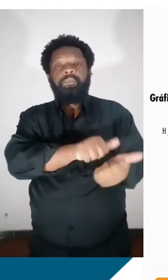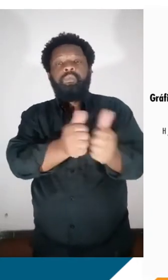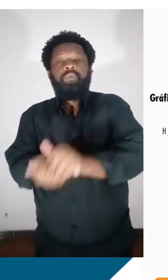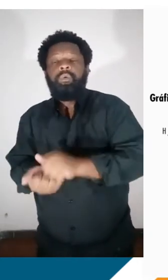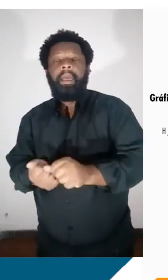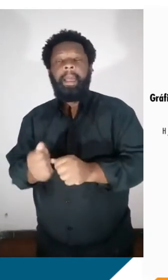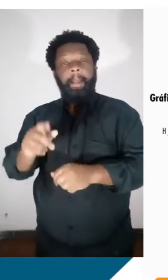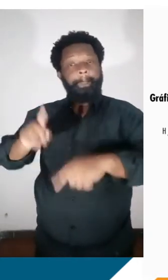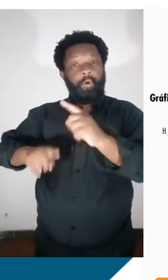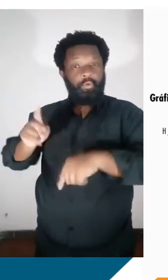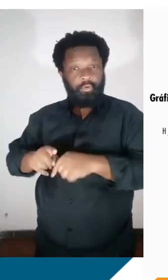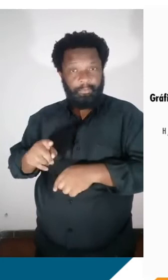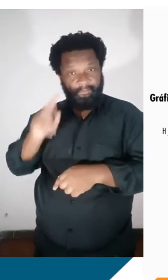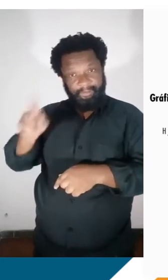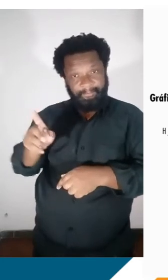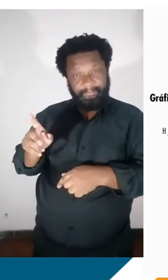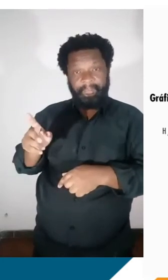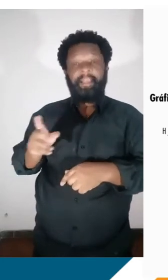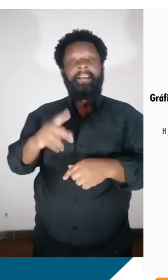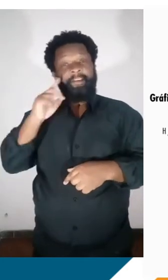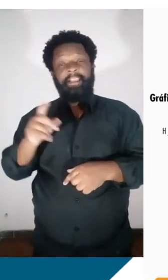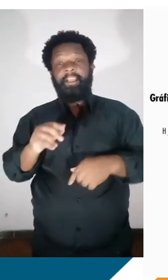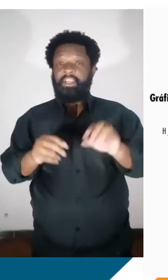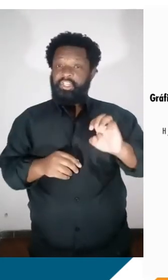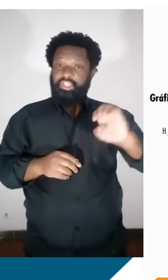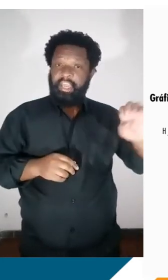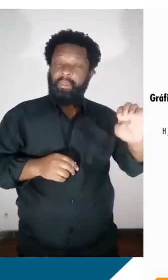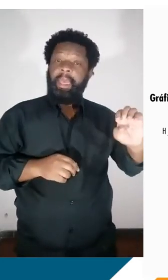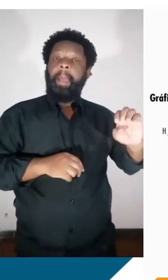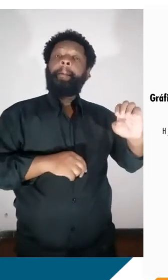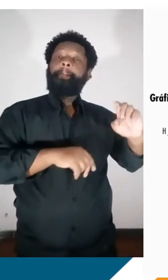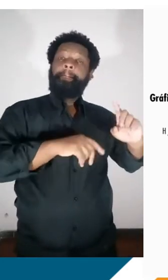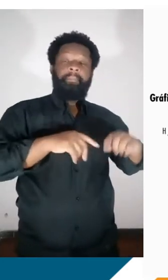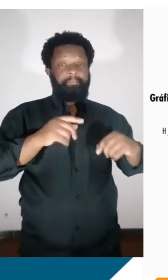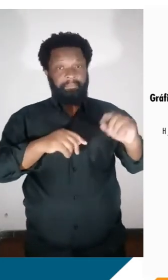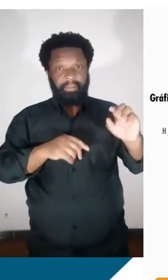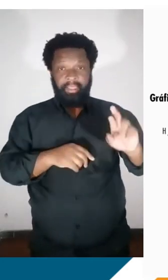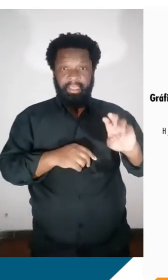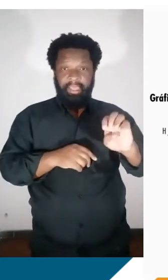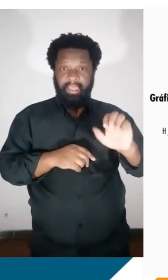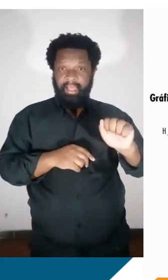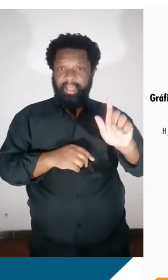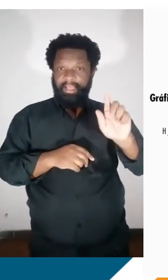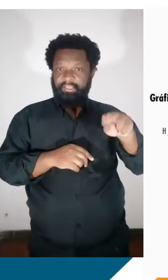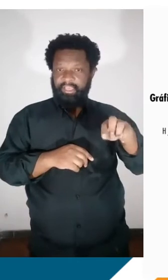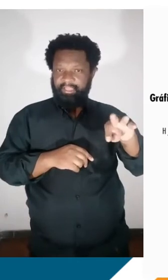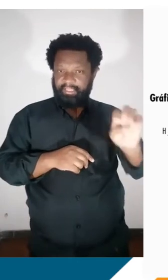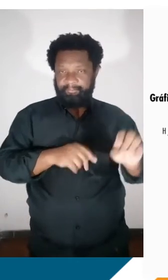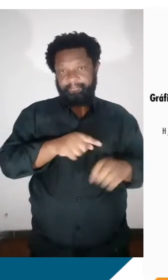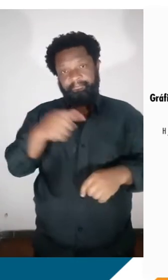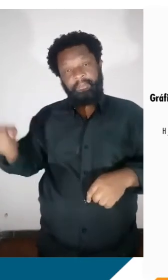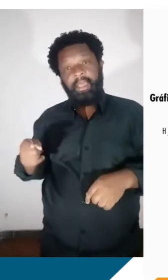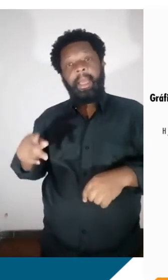vou simbolizar pela letra P. Reagente lado esquerdo da seta, produtos lado direito da seta. E também, antes da gente